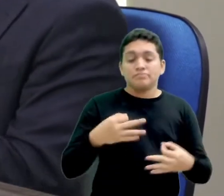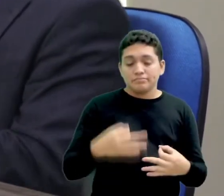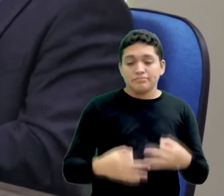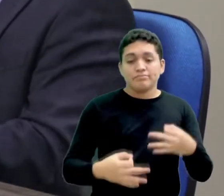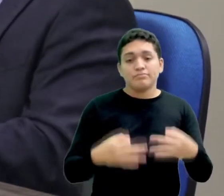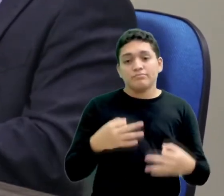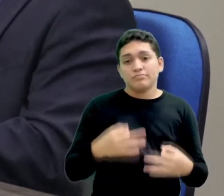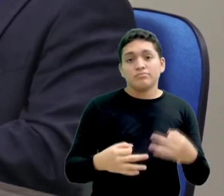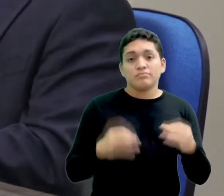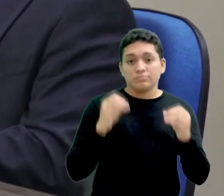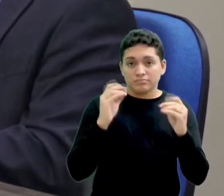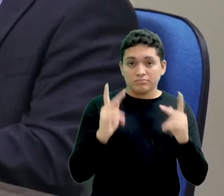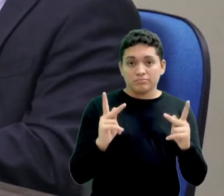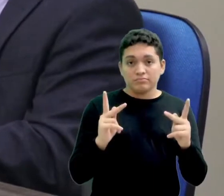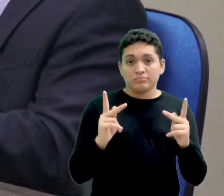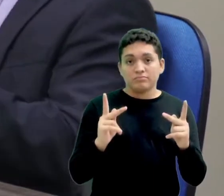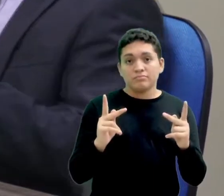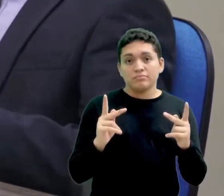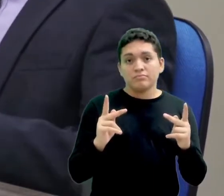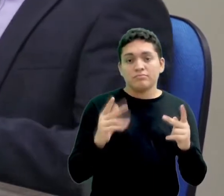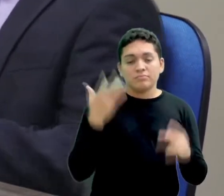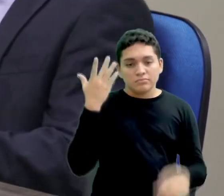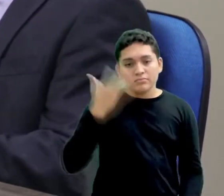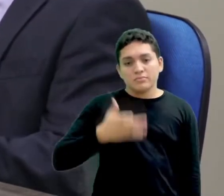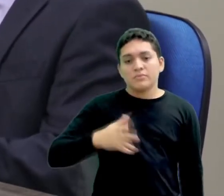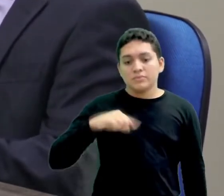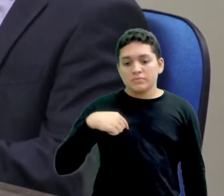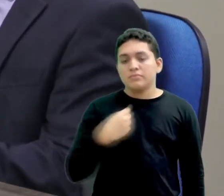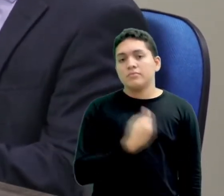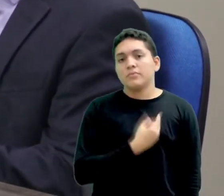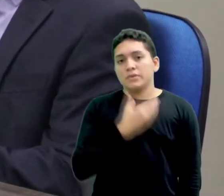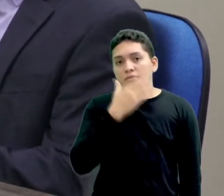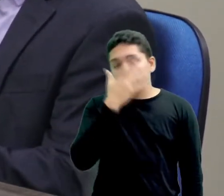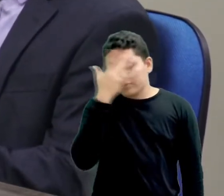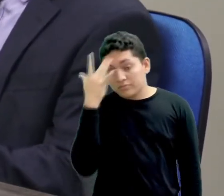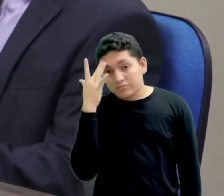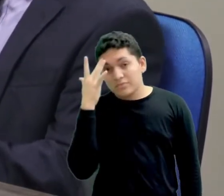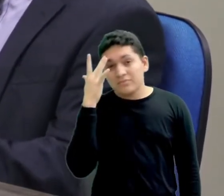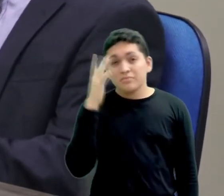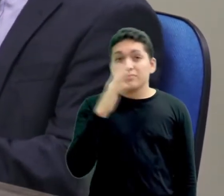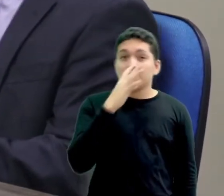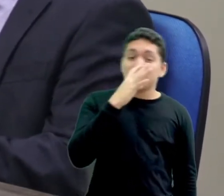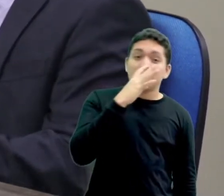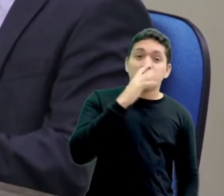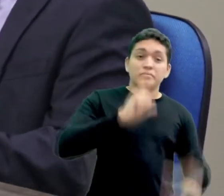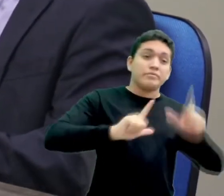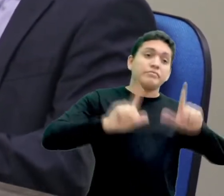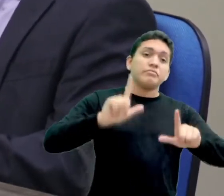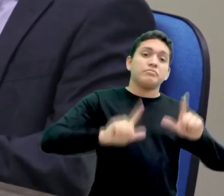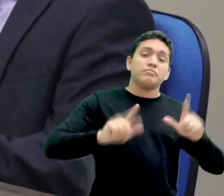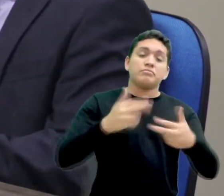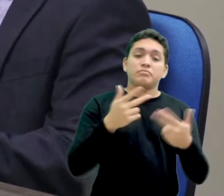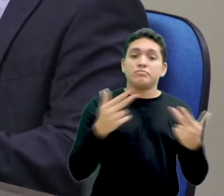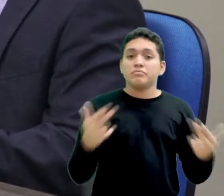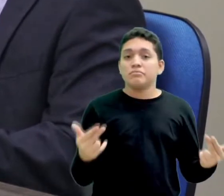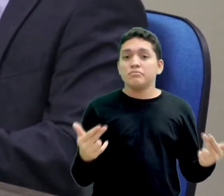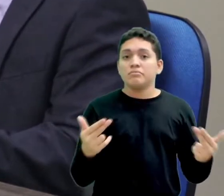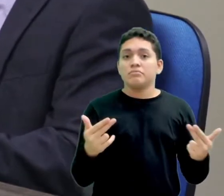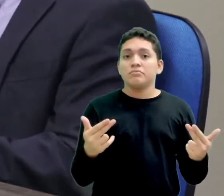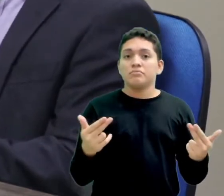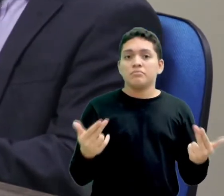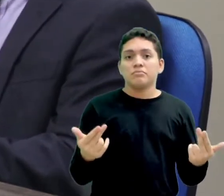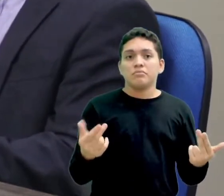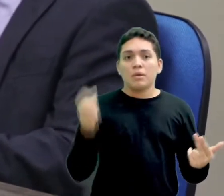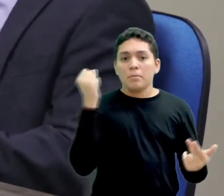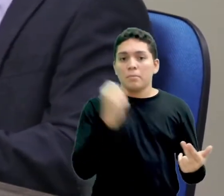justiça, ok? Diante de nós, diante daquilo de homens assistindo uma televisão, vendo alguma coisa, um filho que